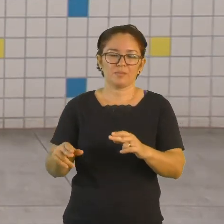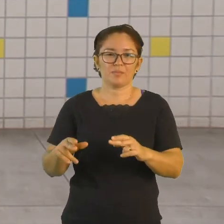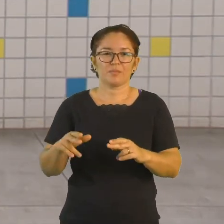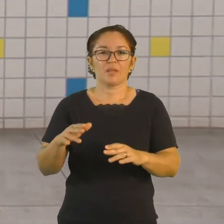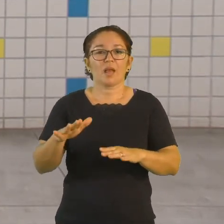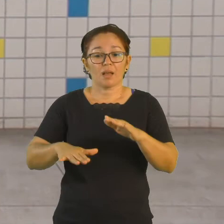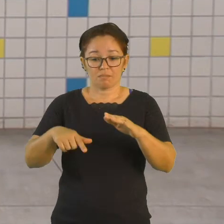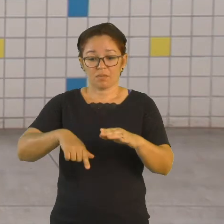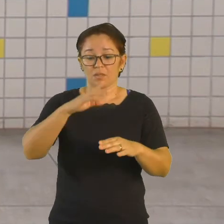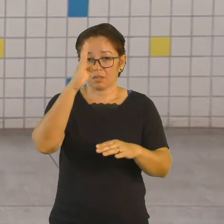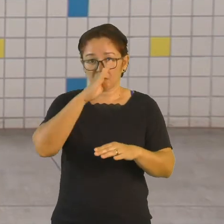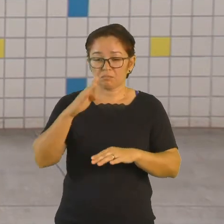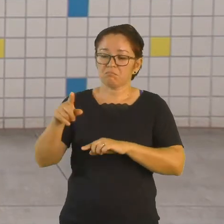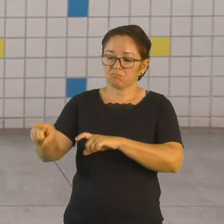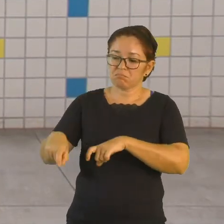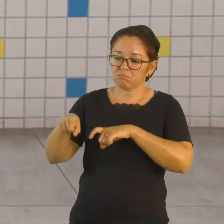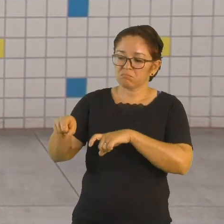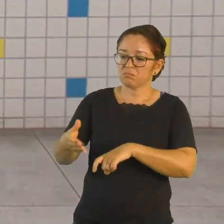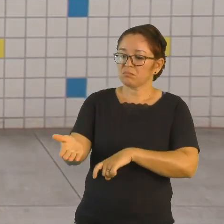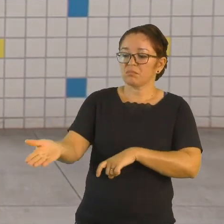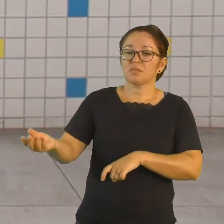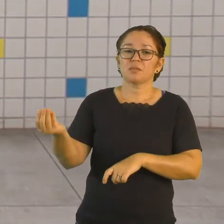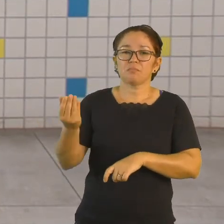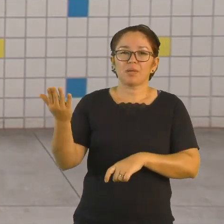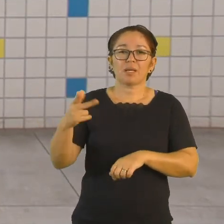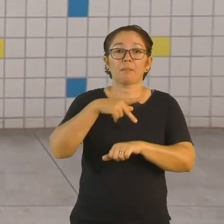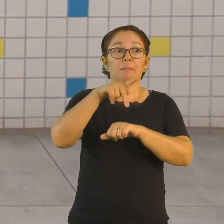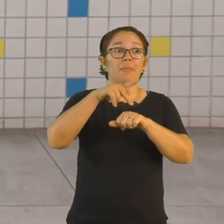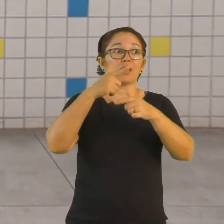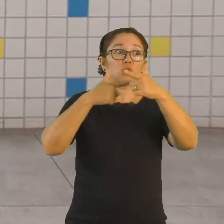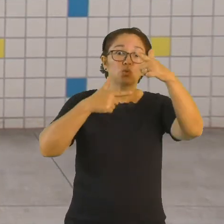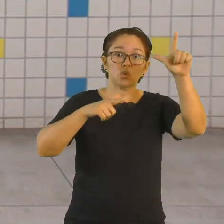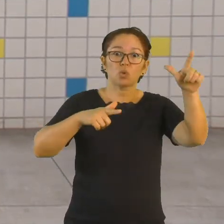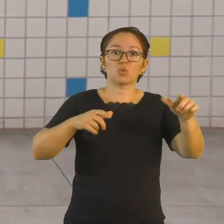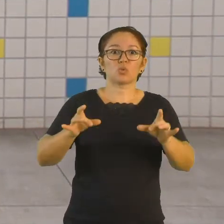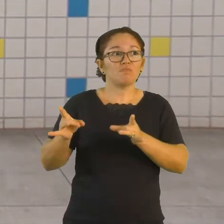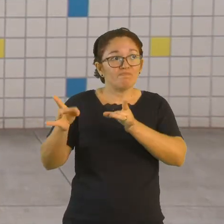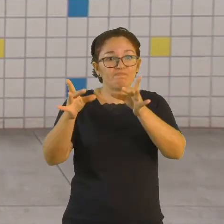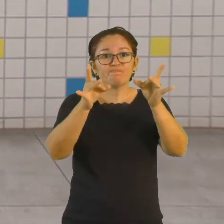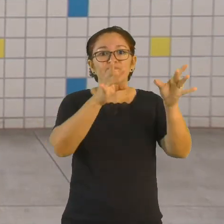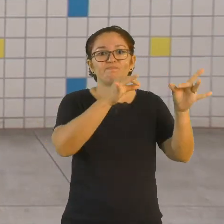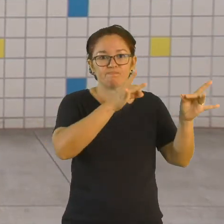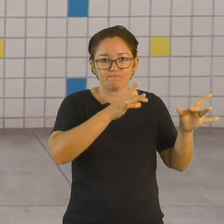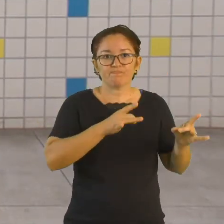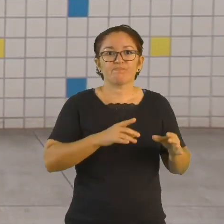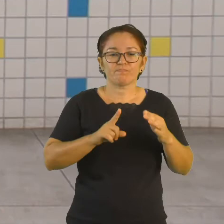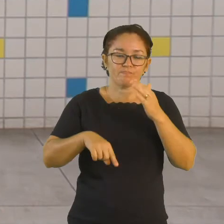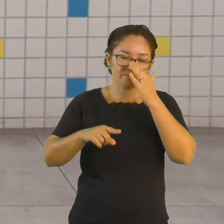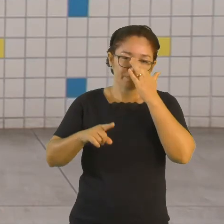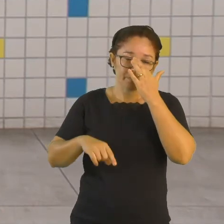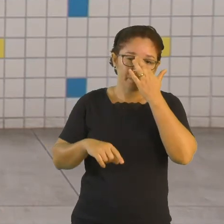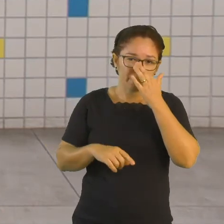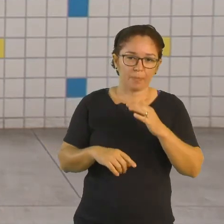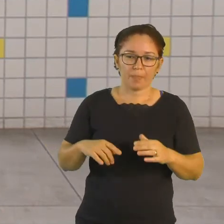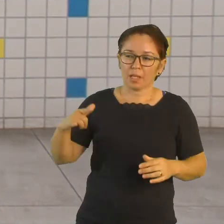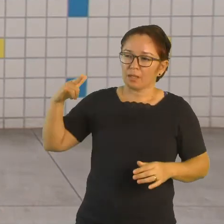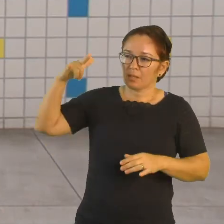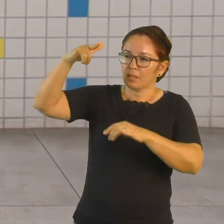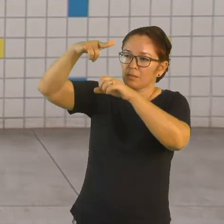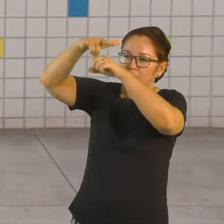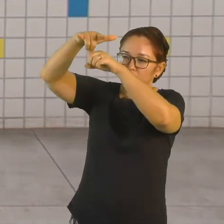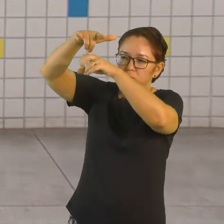intenso uso de agrotóxicos e fertilizantes que, se usado com intensidade e de